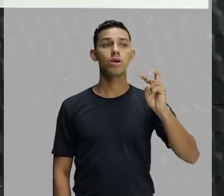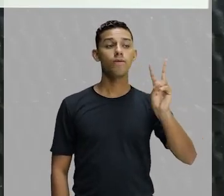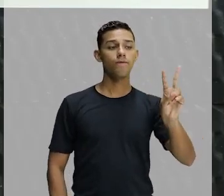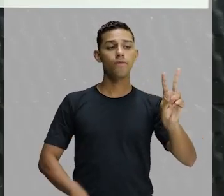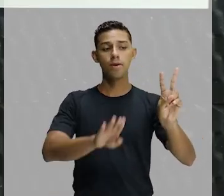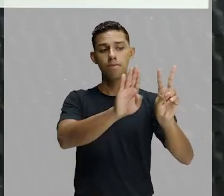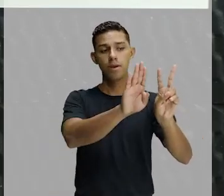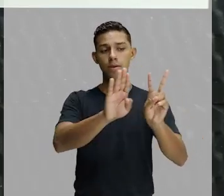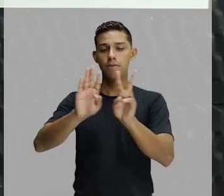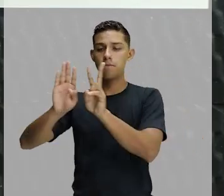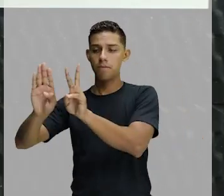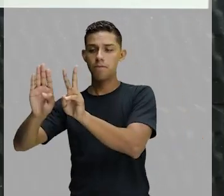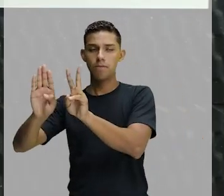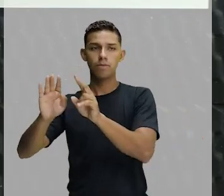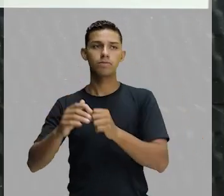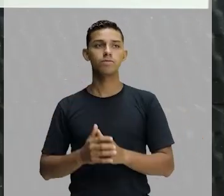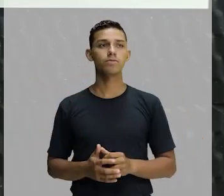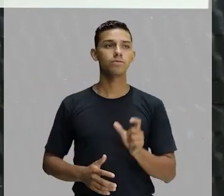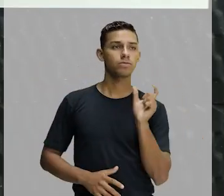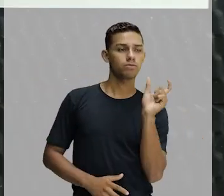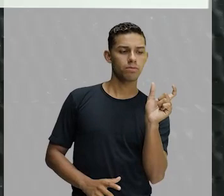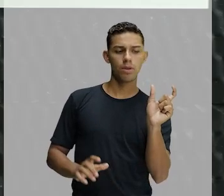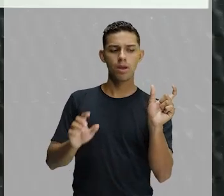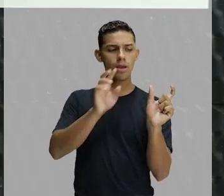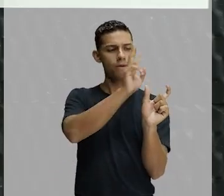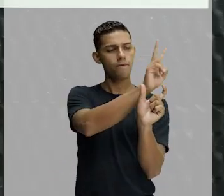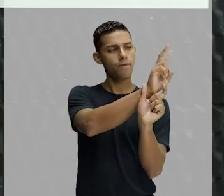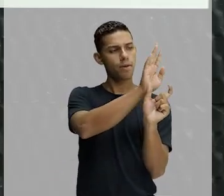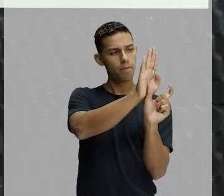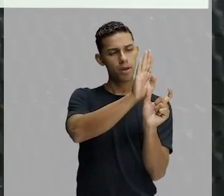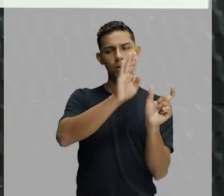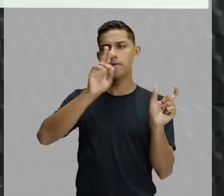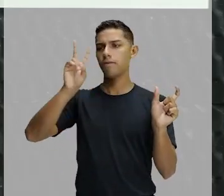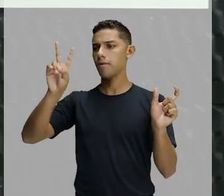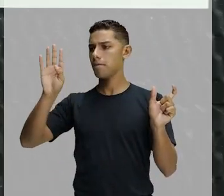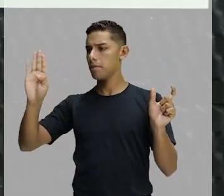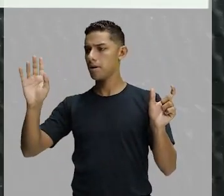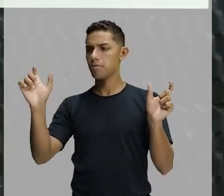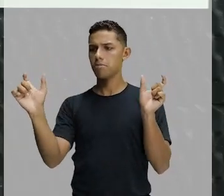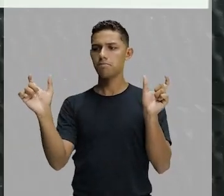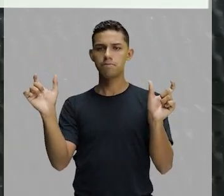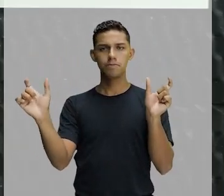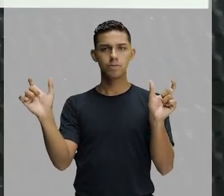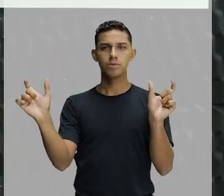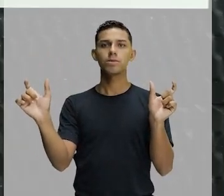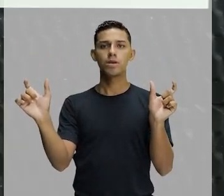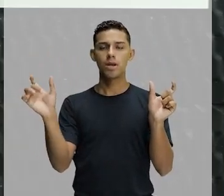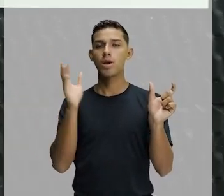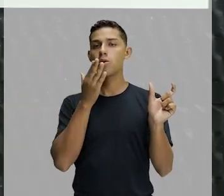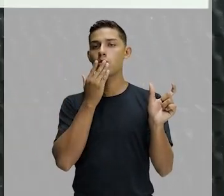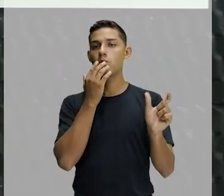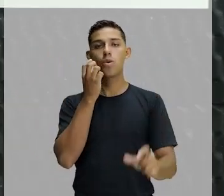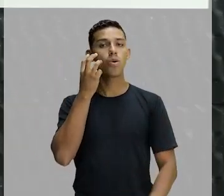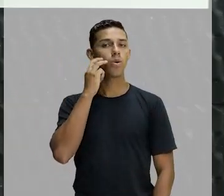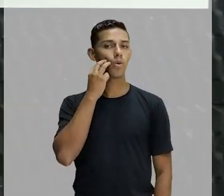VB. O genótipo VB representa o fenótipo rosa. Então, eu